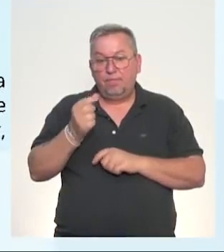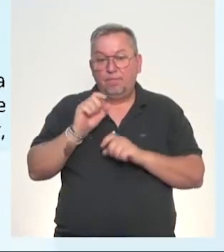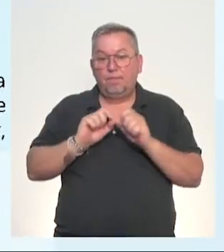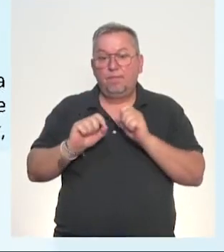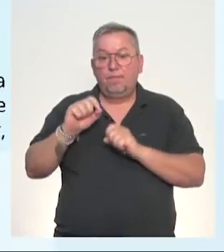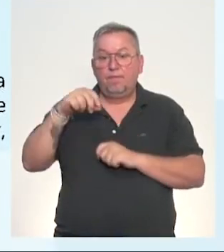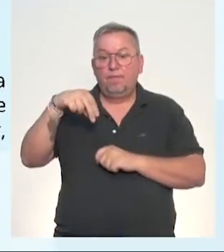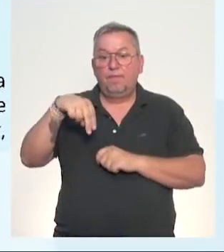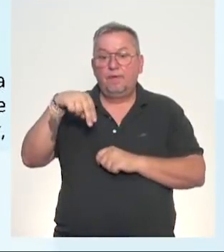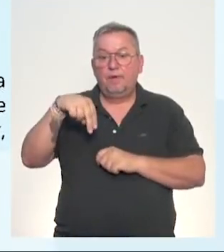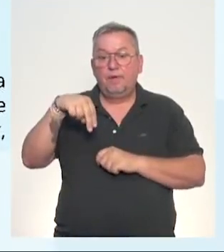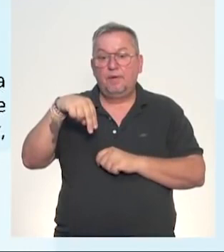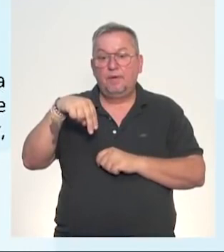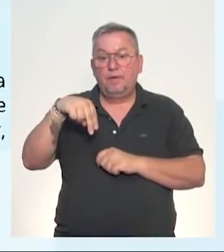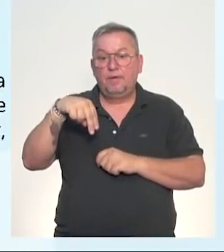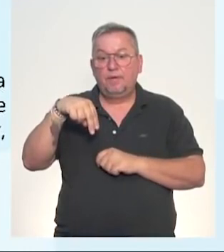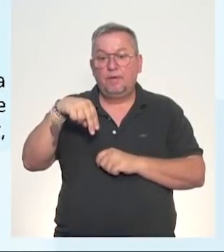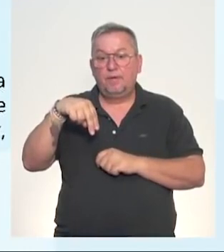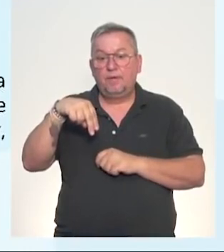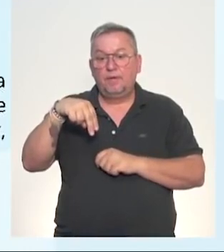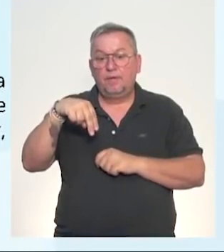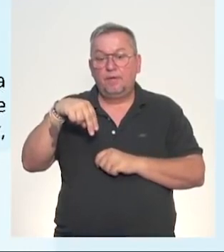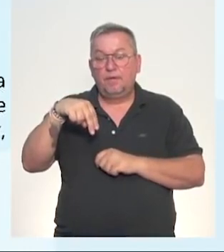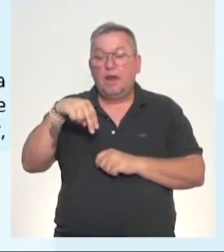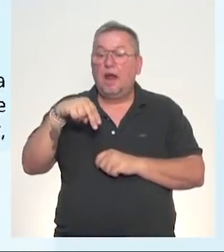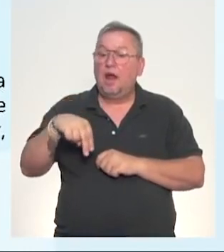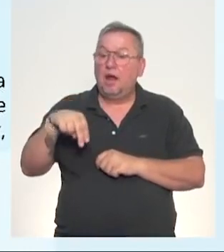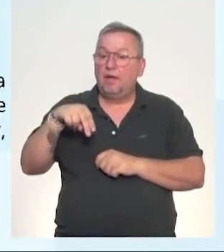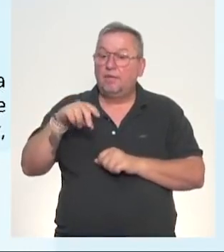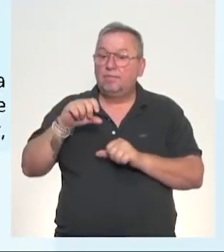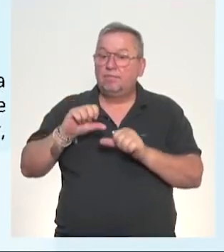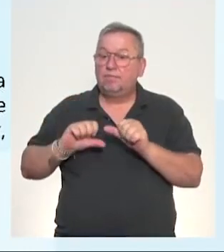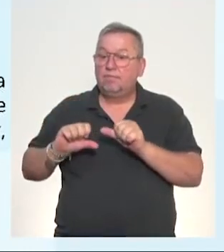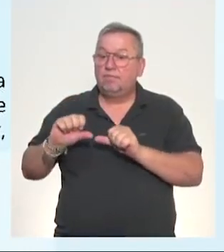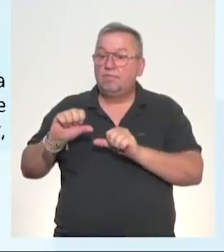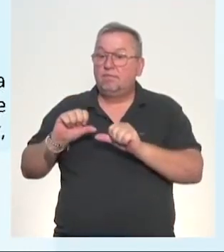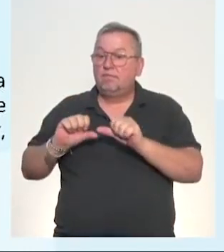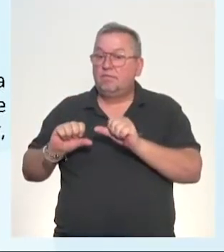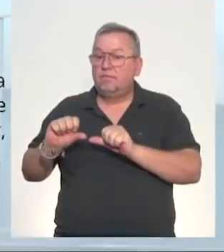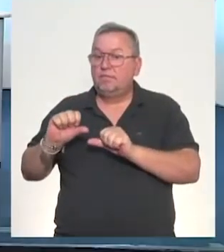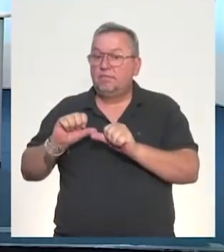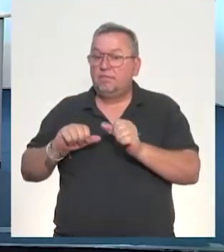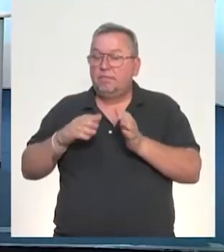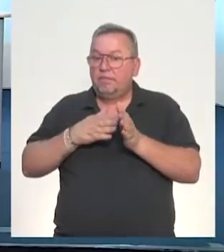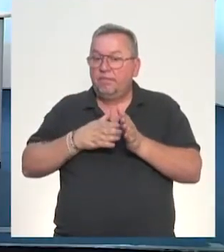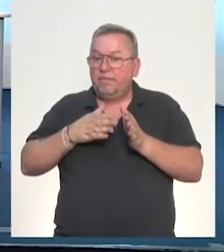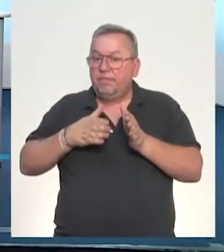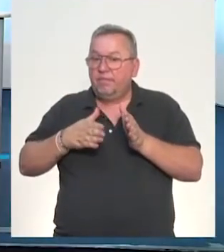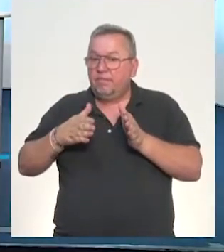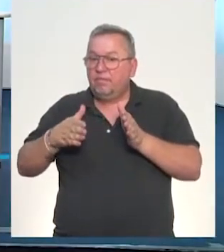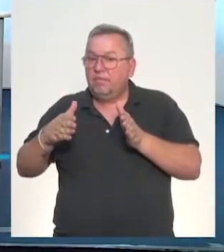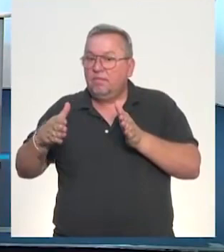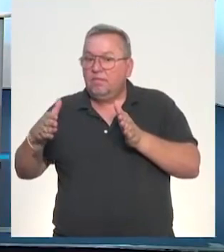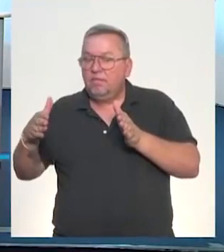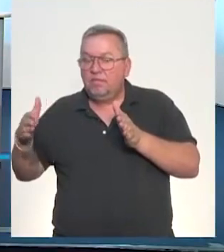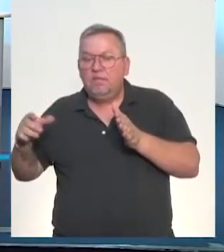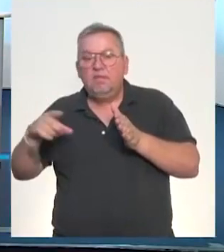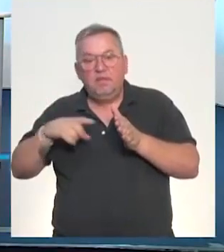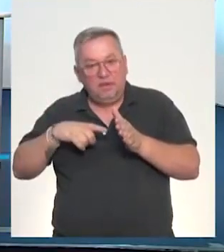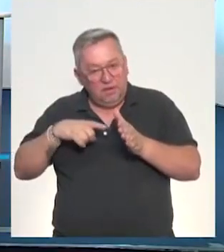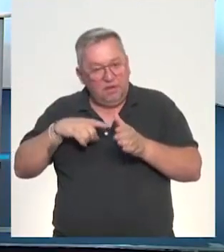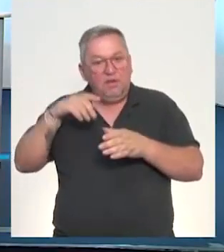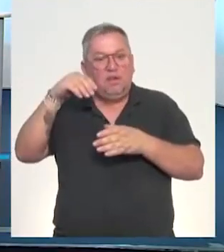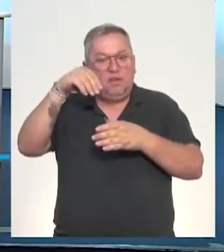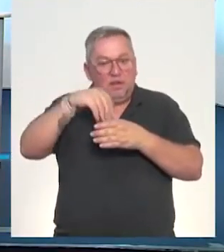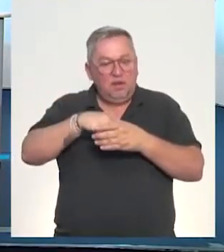esse n, Vivi? É o valor que ele vai sendo o quê? Que ele vai mudando em decorrência da posição que esse termo ocupa